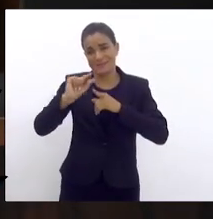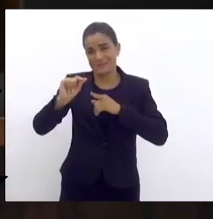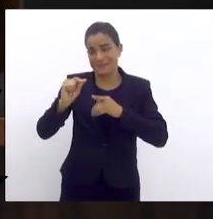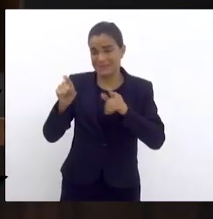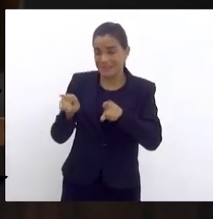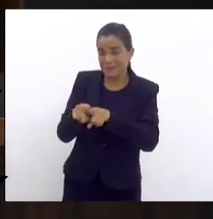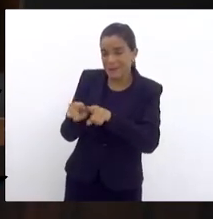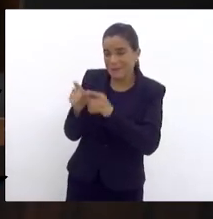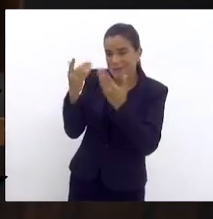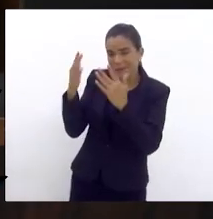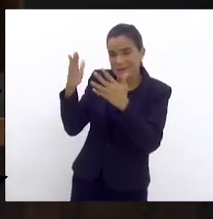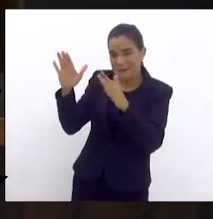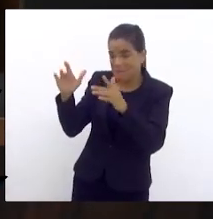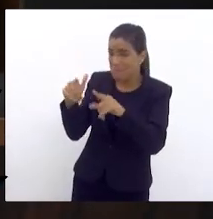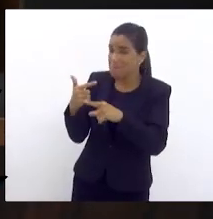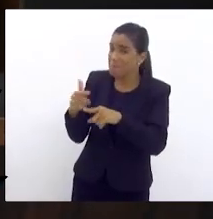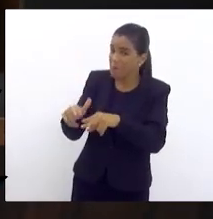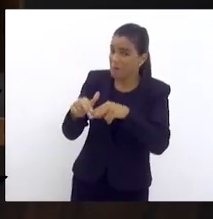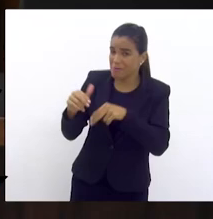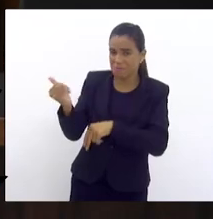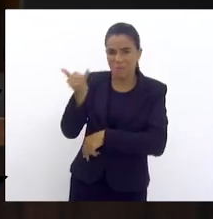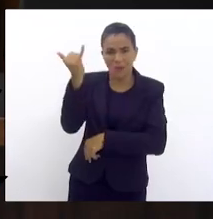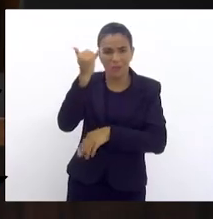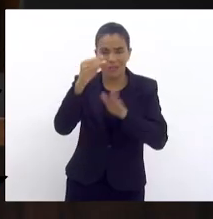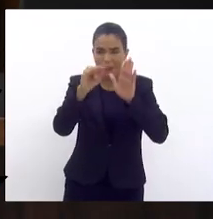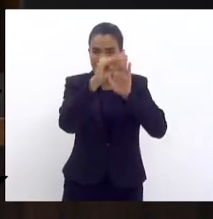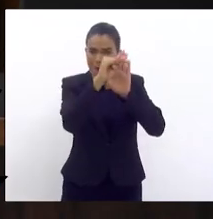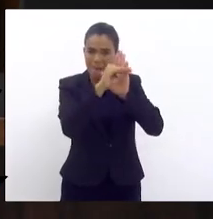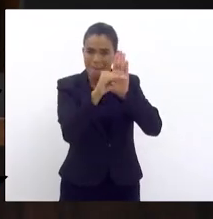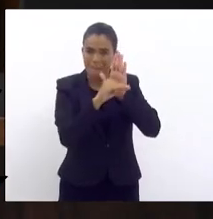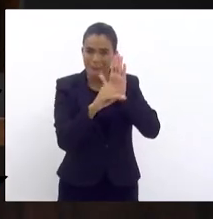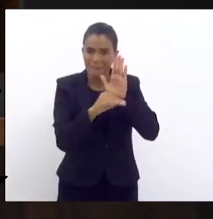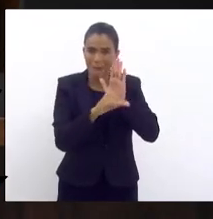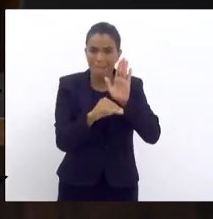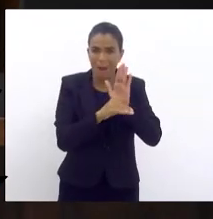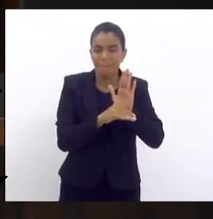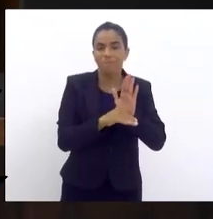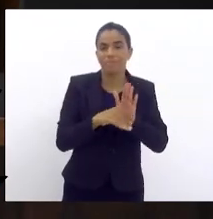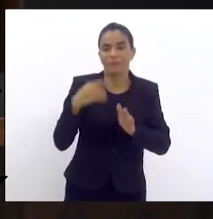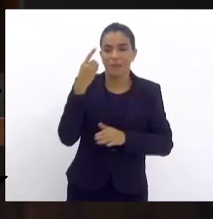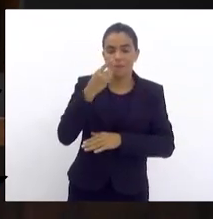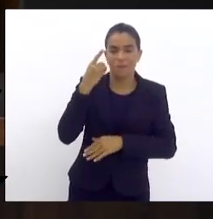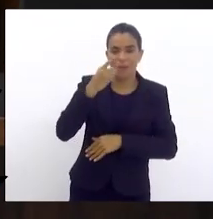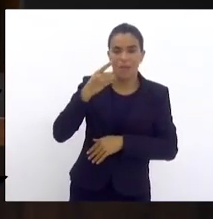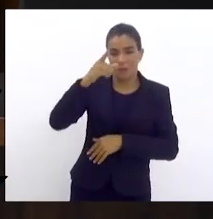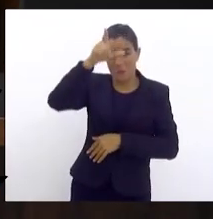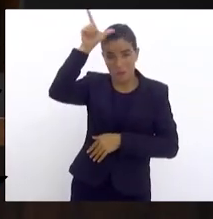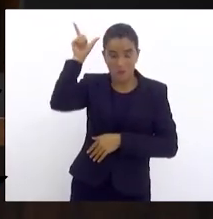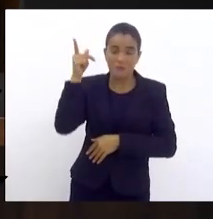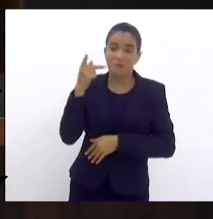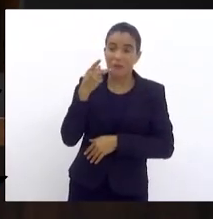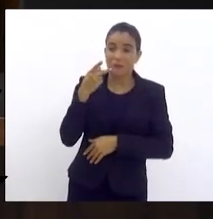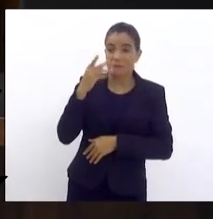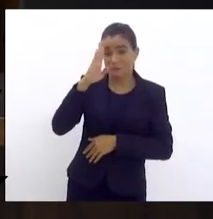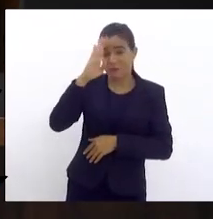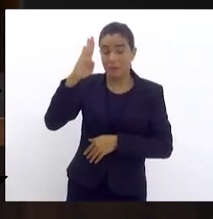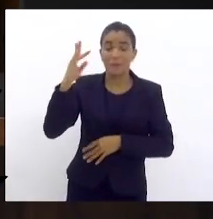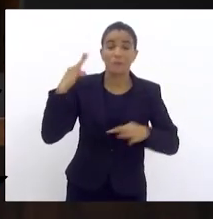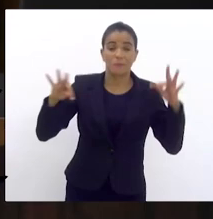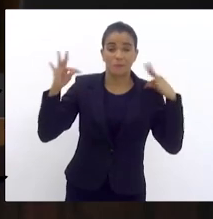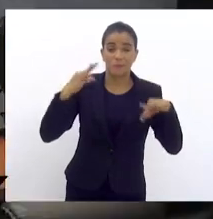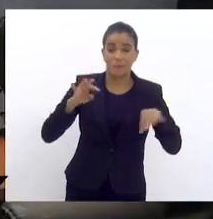parabenizando pela importante pauta que é fundamental Deputado Luiz Paulo para o turismo do Estado do Rio de